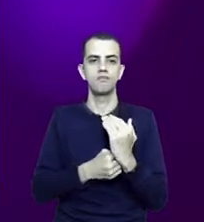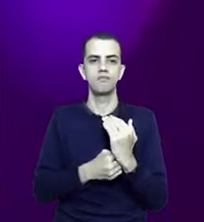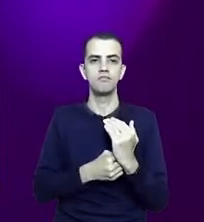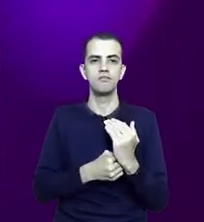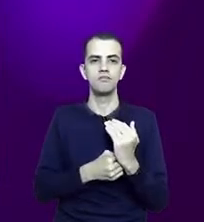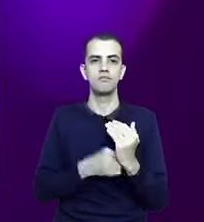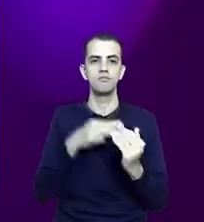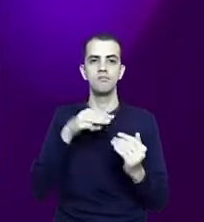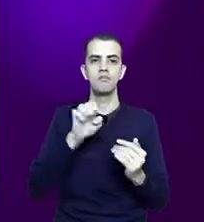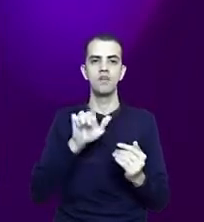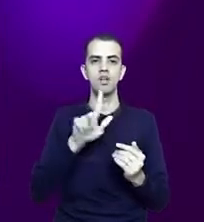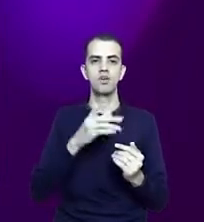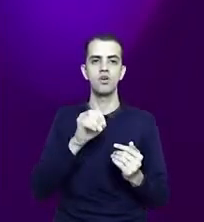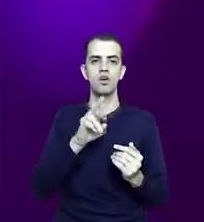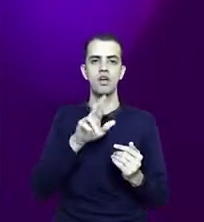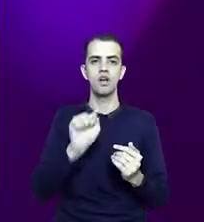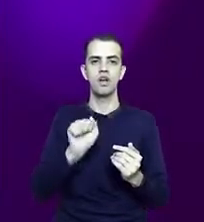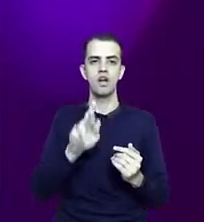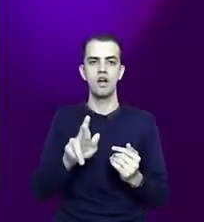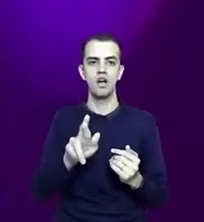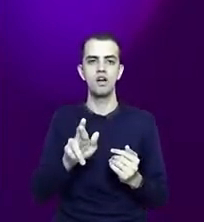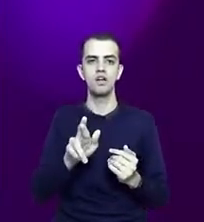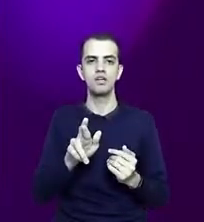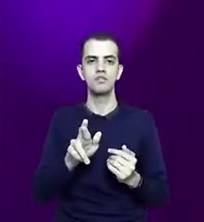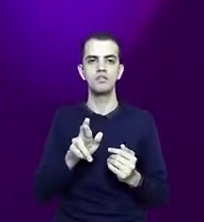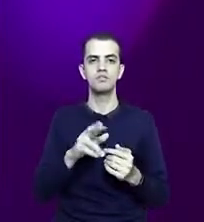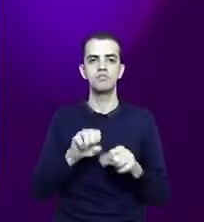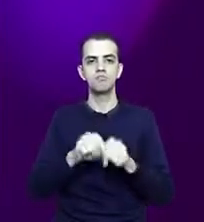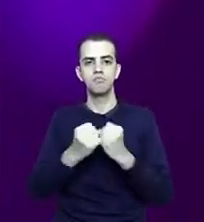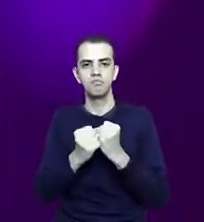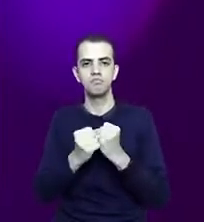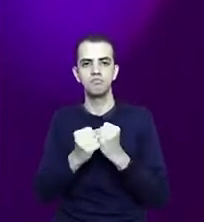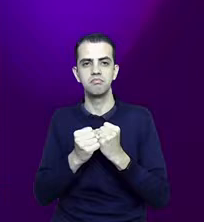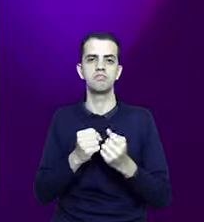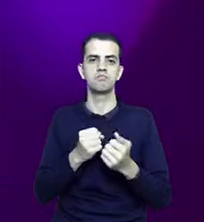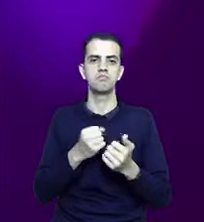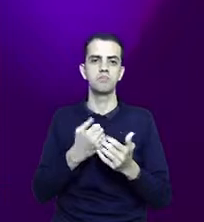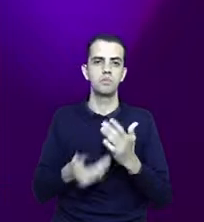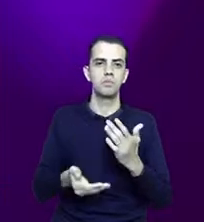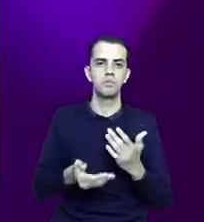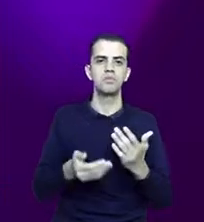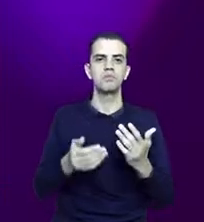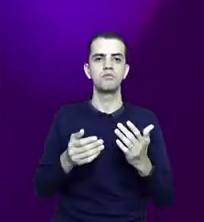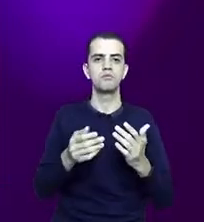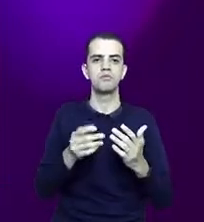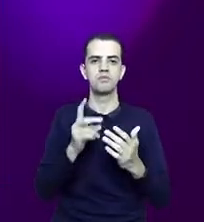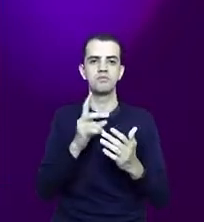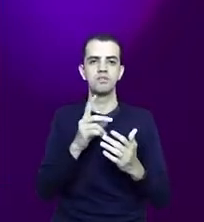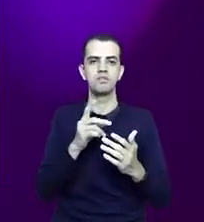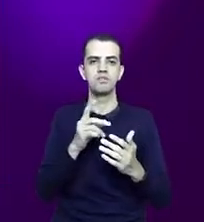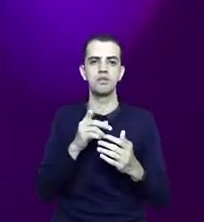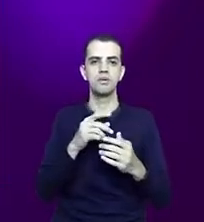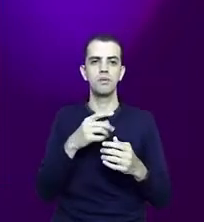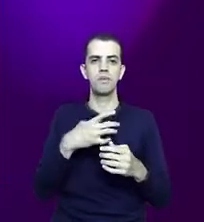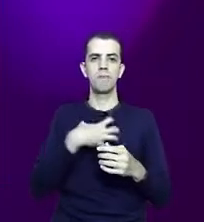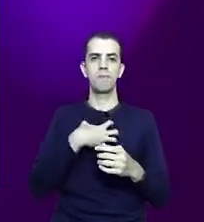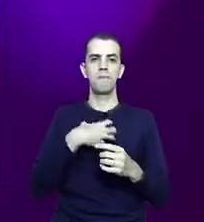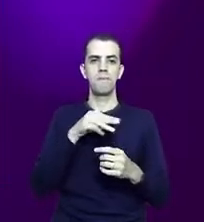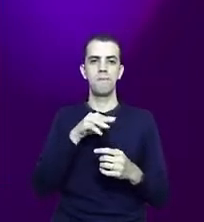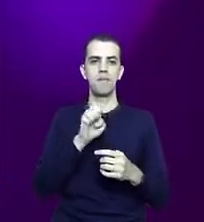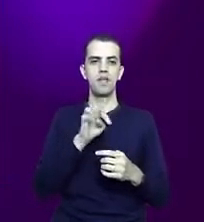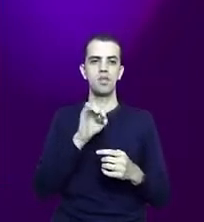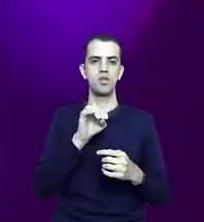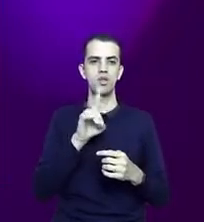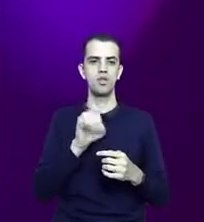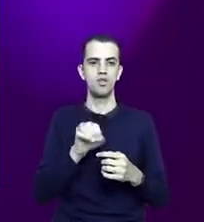a redução de uma fratura, de uma osteotomia, comparando-se assim com o método tradicional da fluoroscopia. Mas é uma